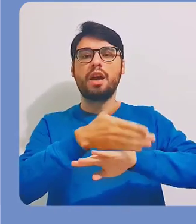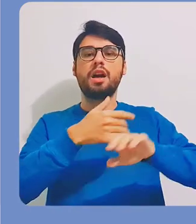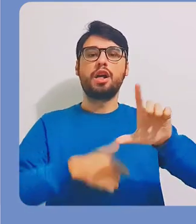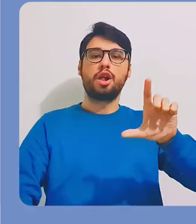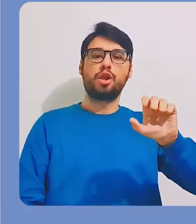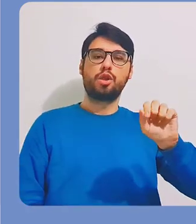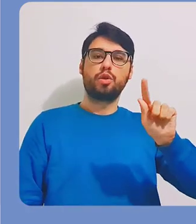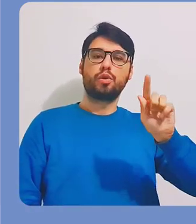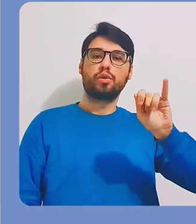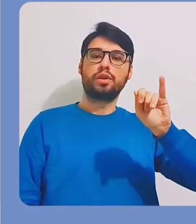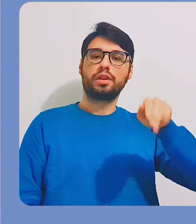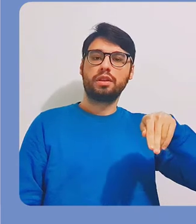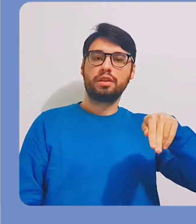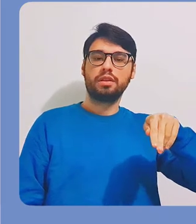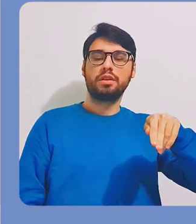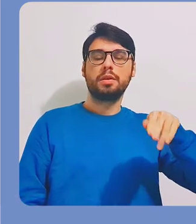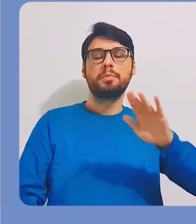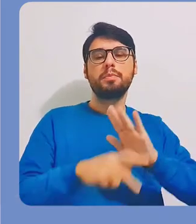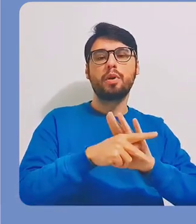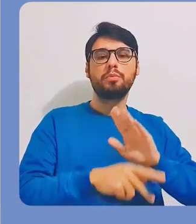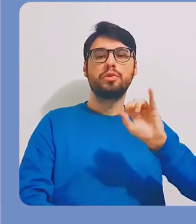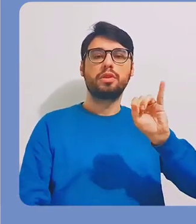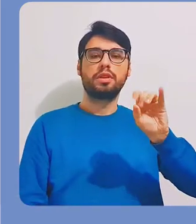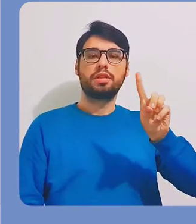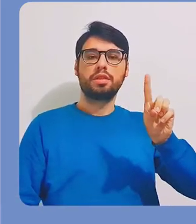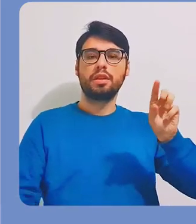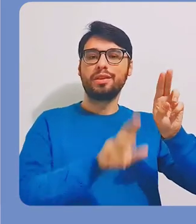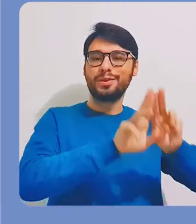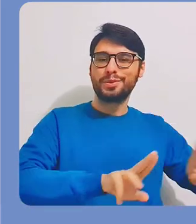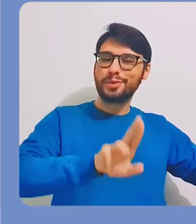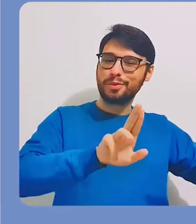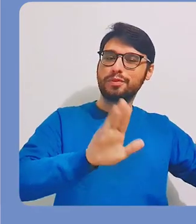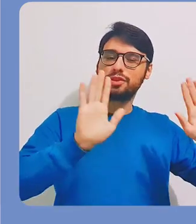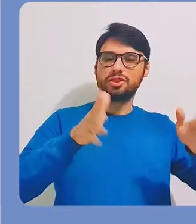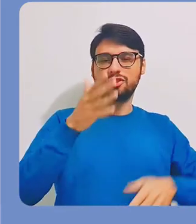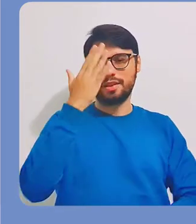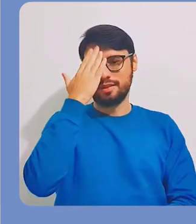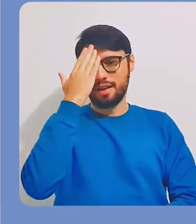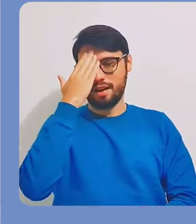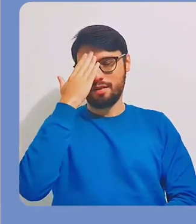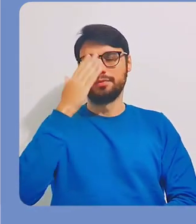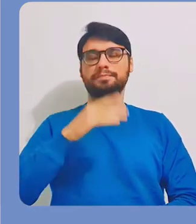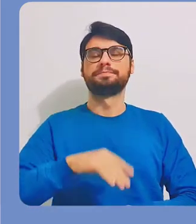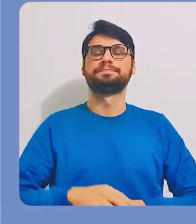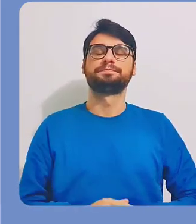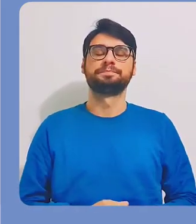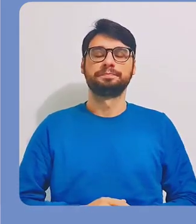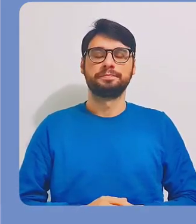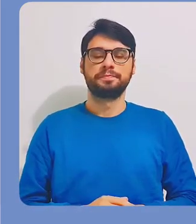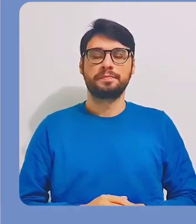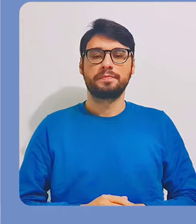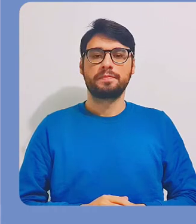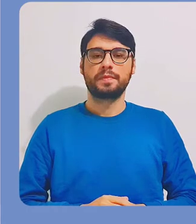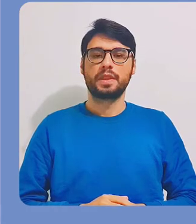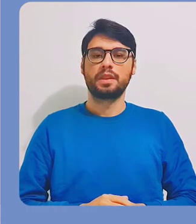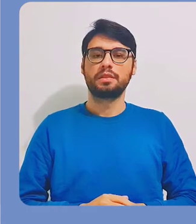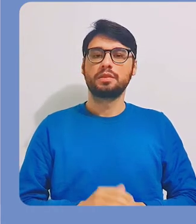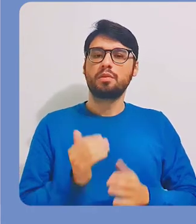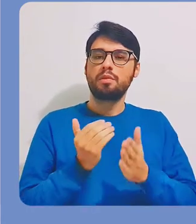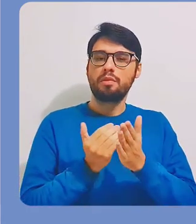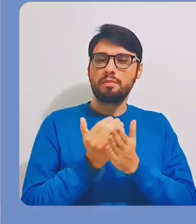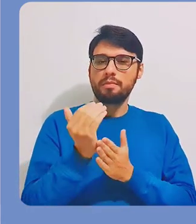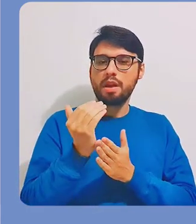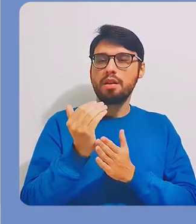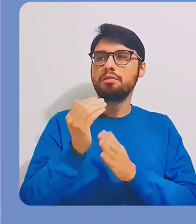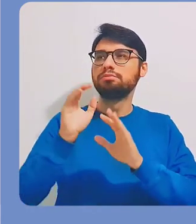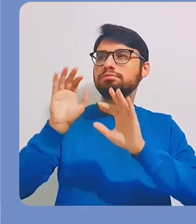esteja logado, irá aparecer para você uma tela de autenticação e o acesso é feito, como vocês já sabem, a partir do